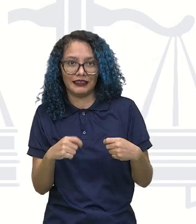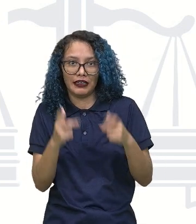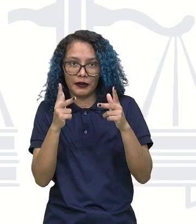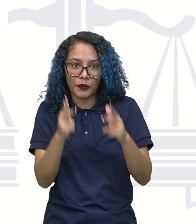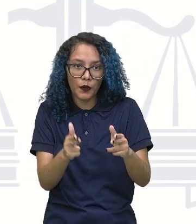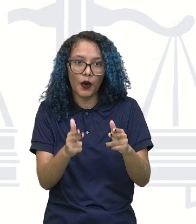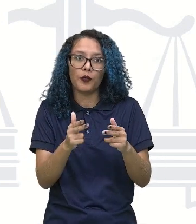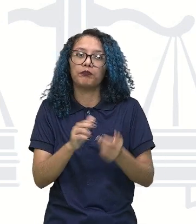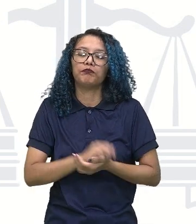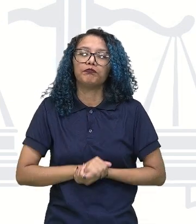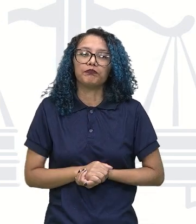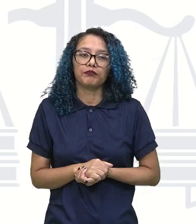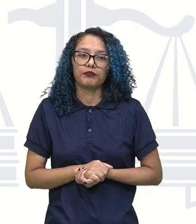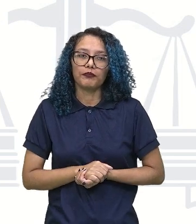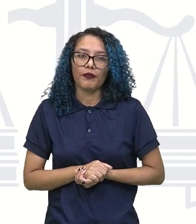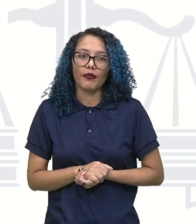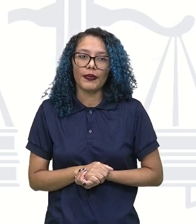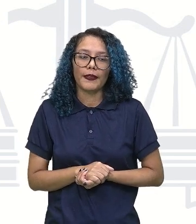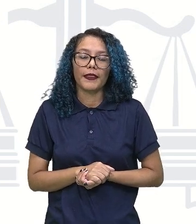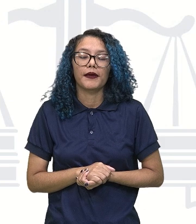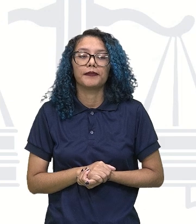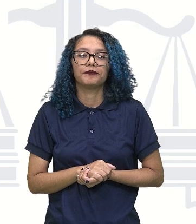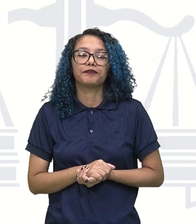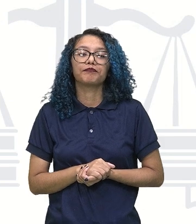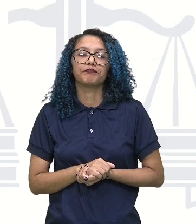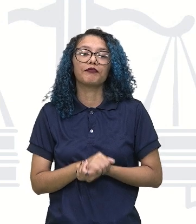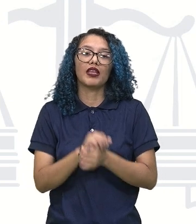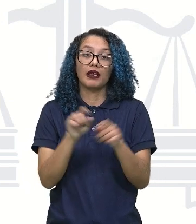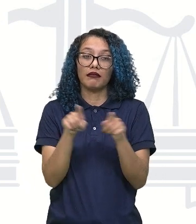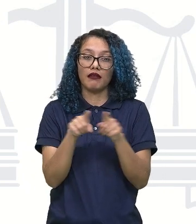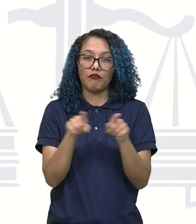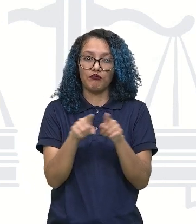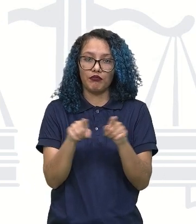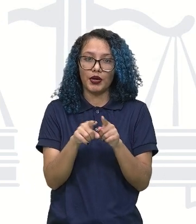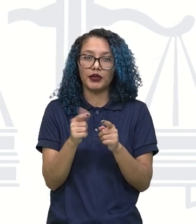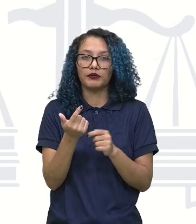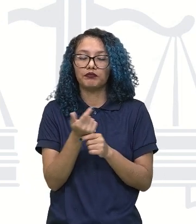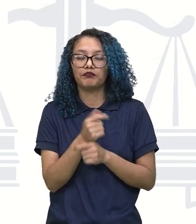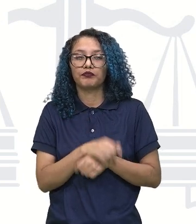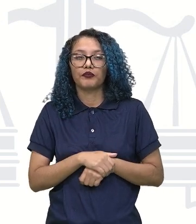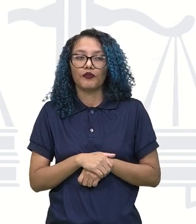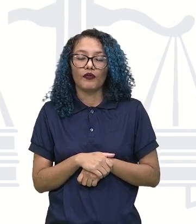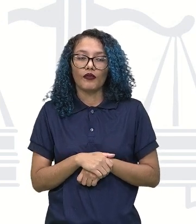Keila. Nesse detalhe da avaliação, né, você vai ver